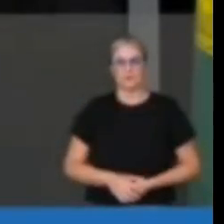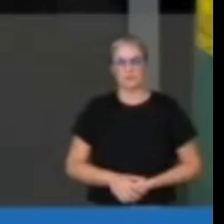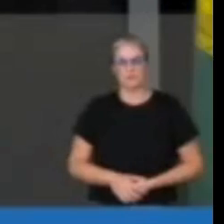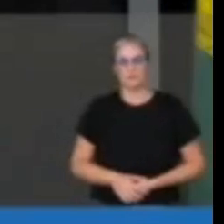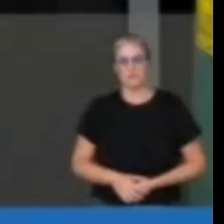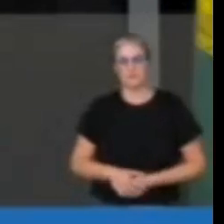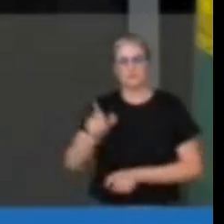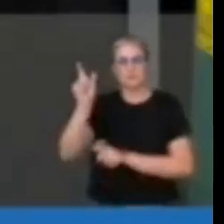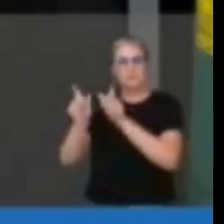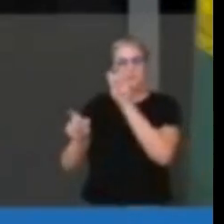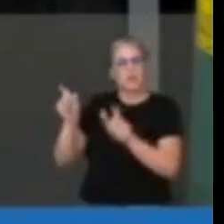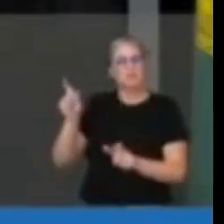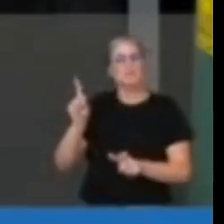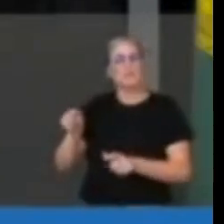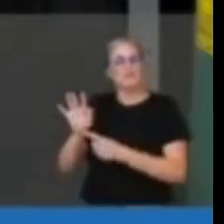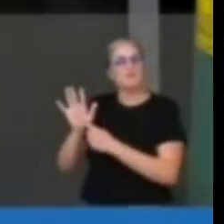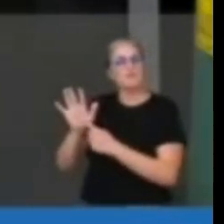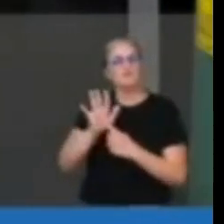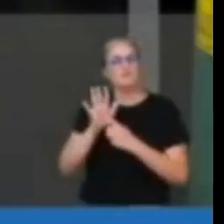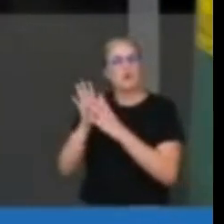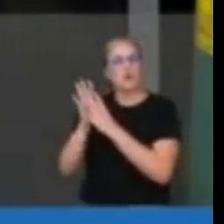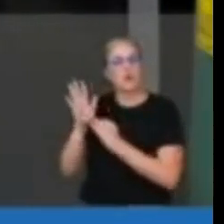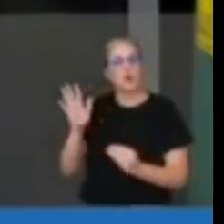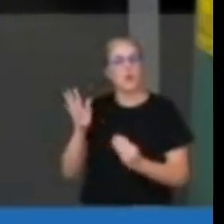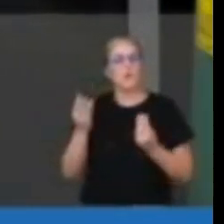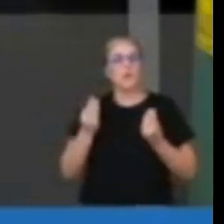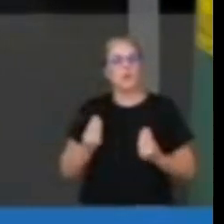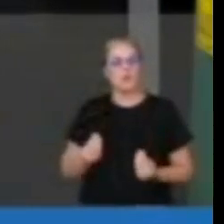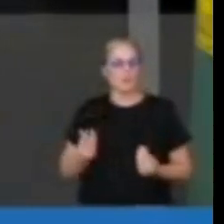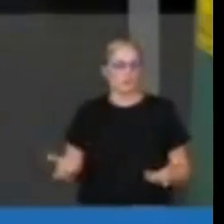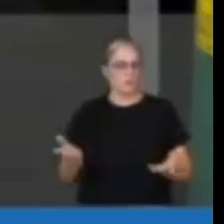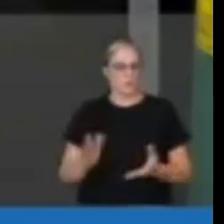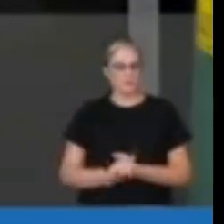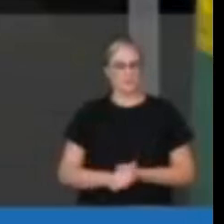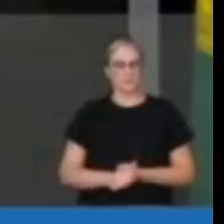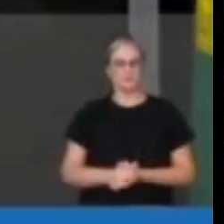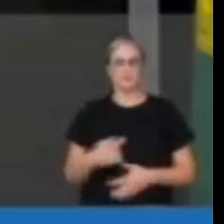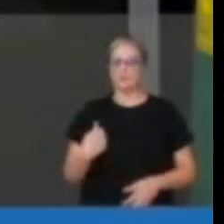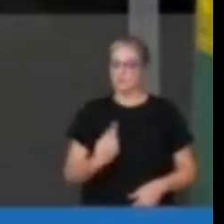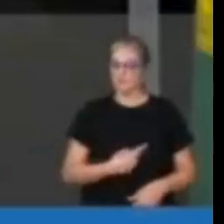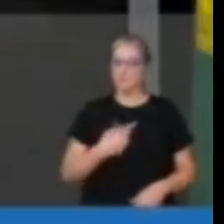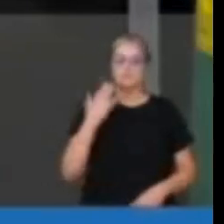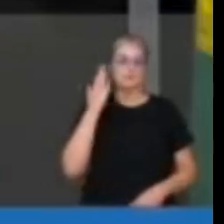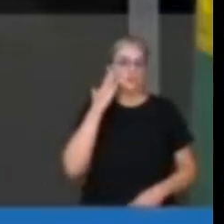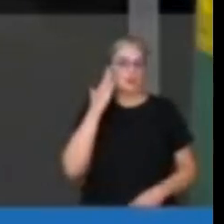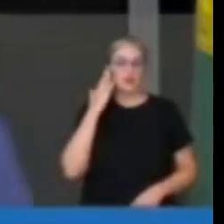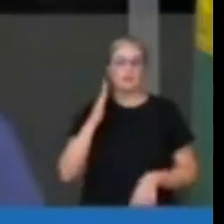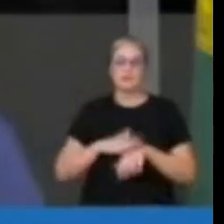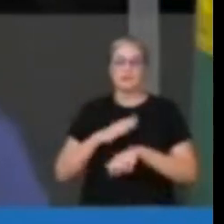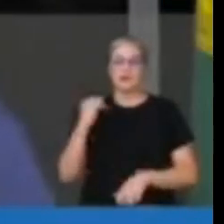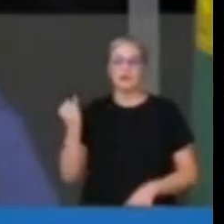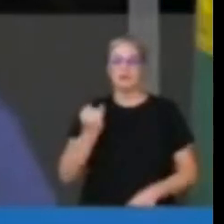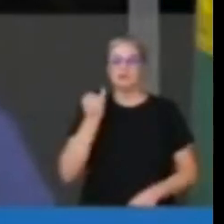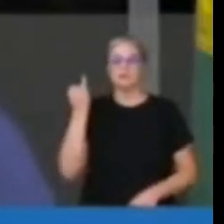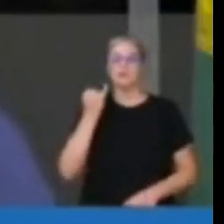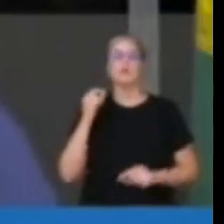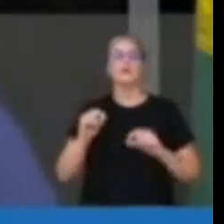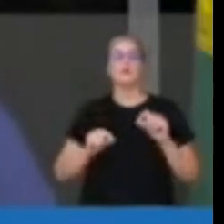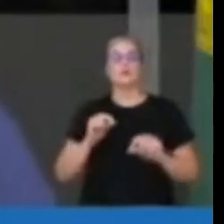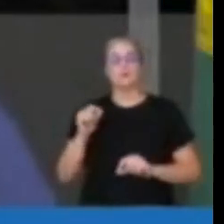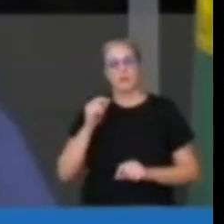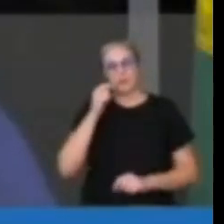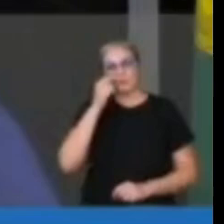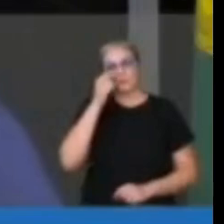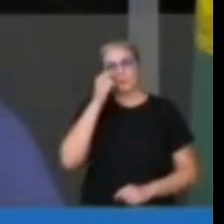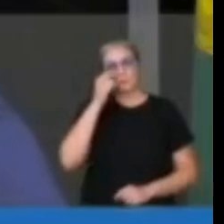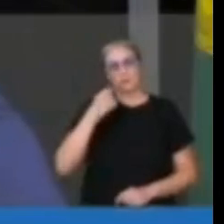como exemplos, que nós saibamos que o que mais importa na nossa vida é a defesa